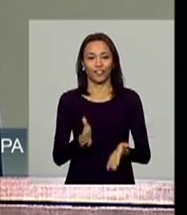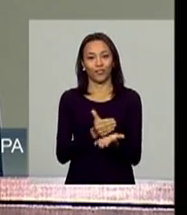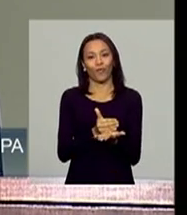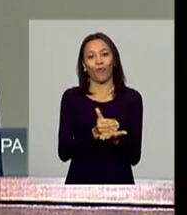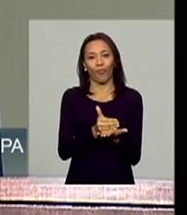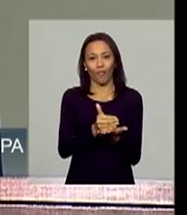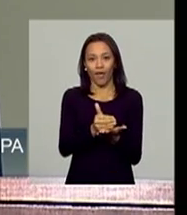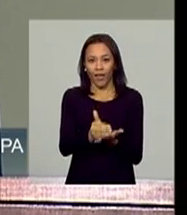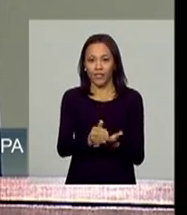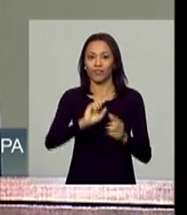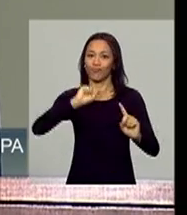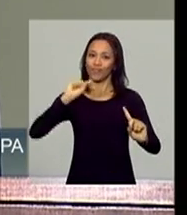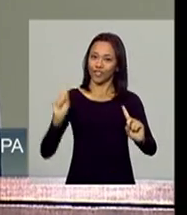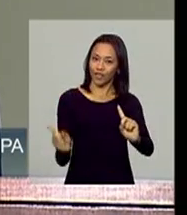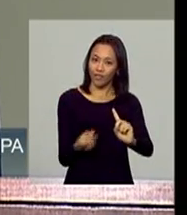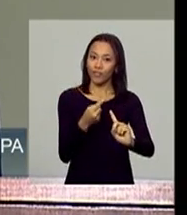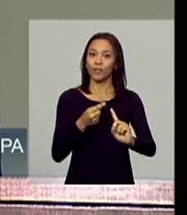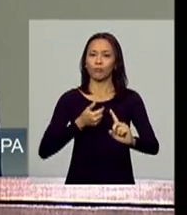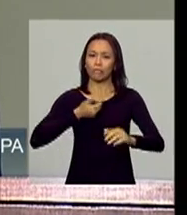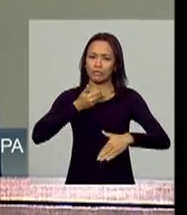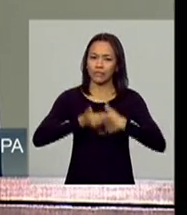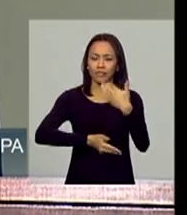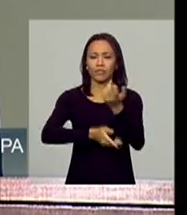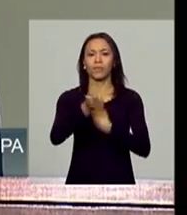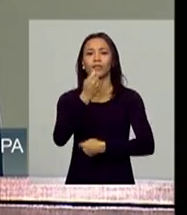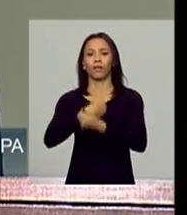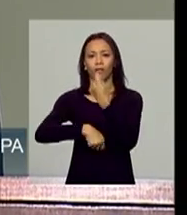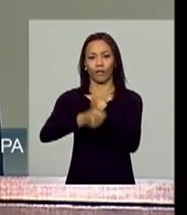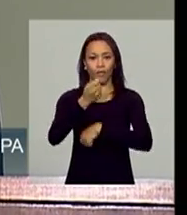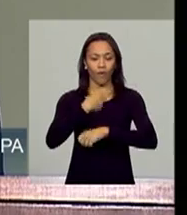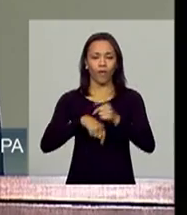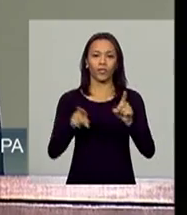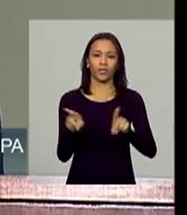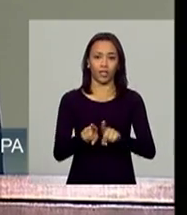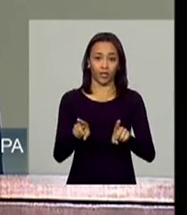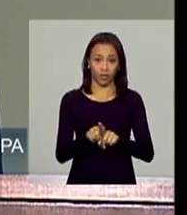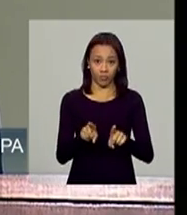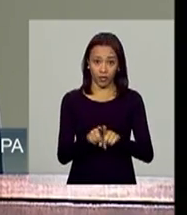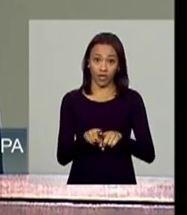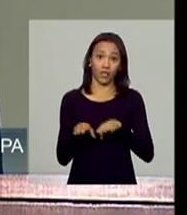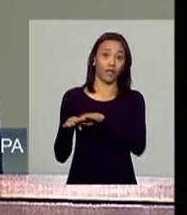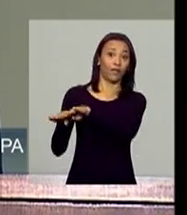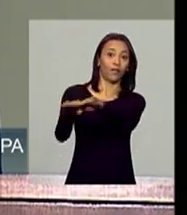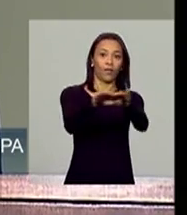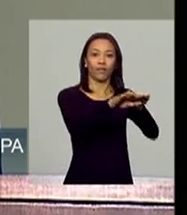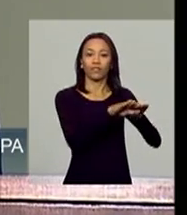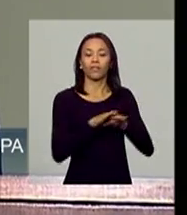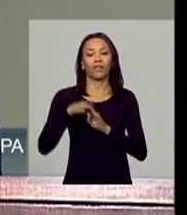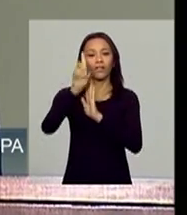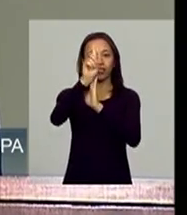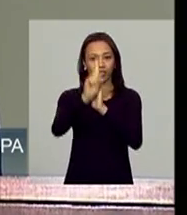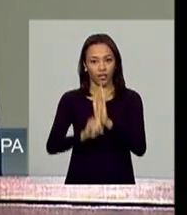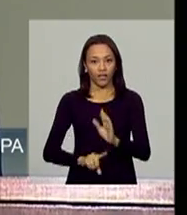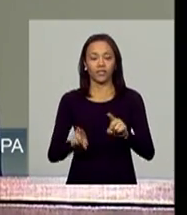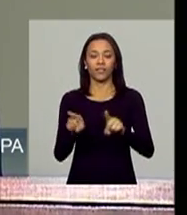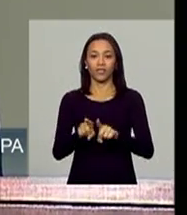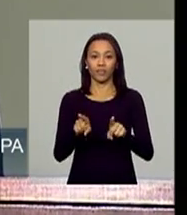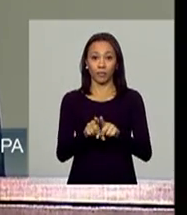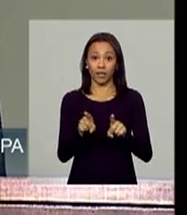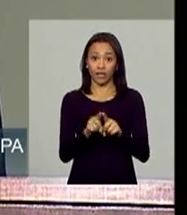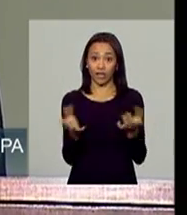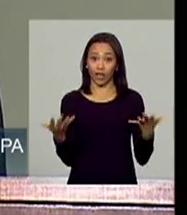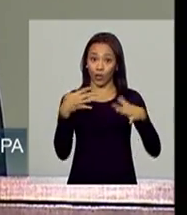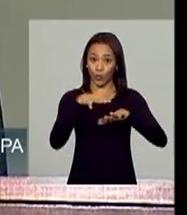os desafios do desenvolvimento econômico, da construção democrática e da inclusão da sua